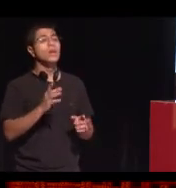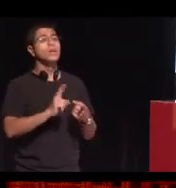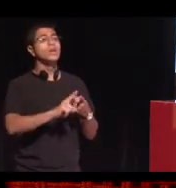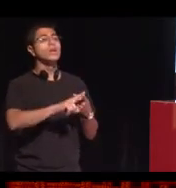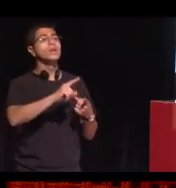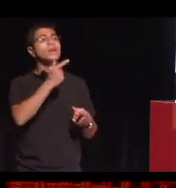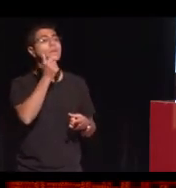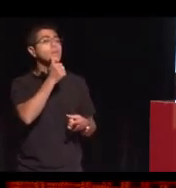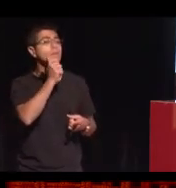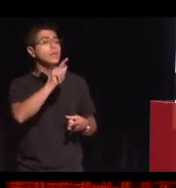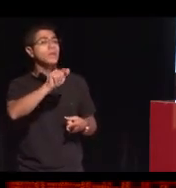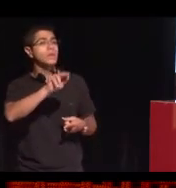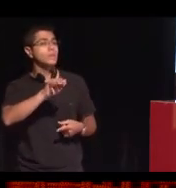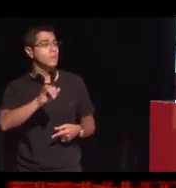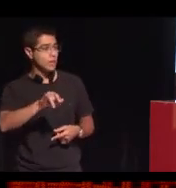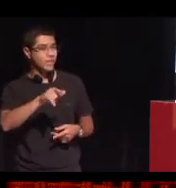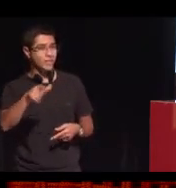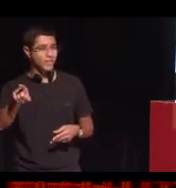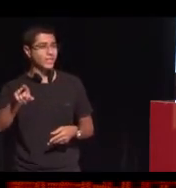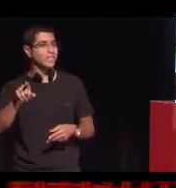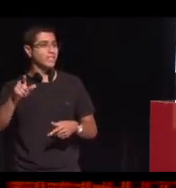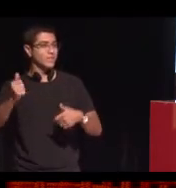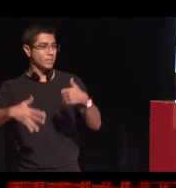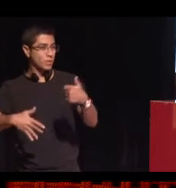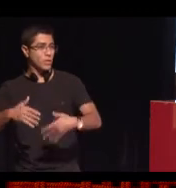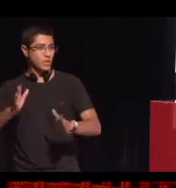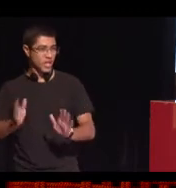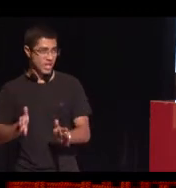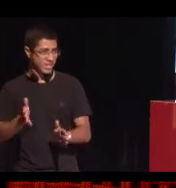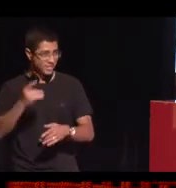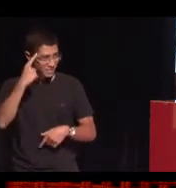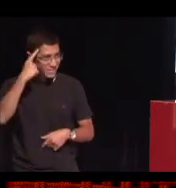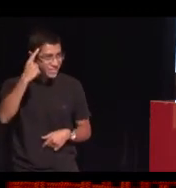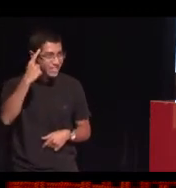Manier. Obrigada. Já falaram.